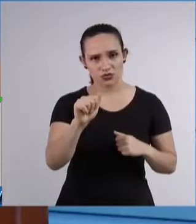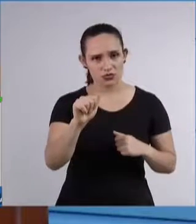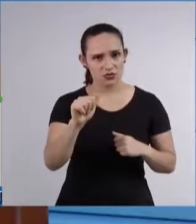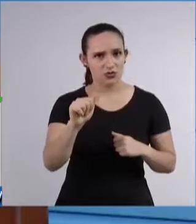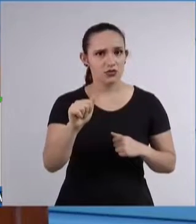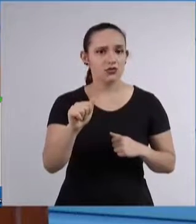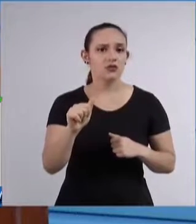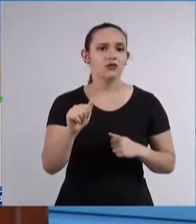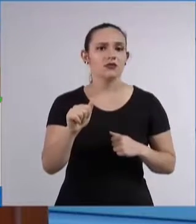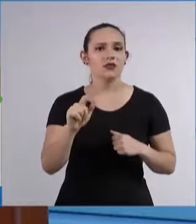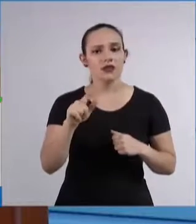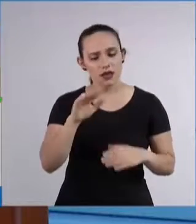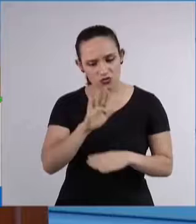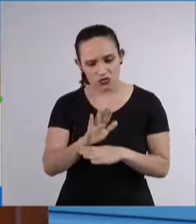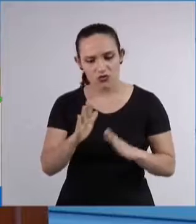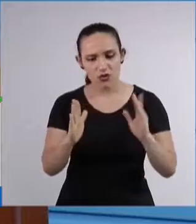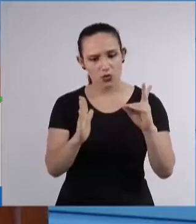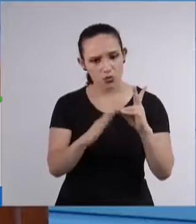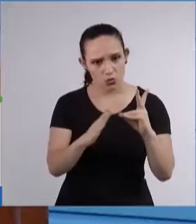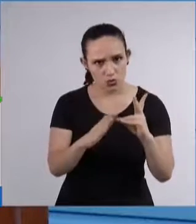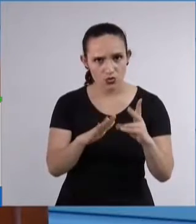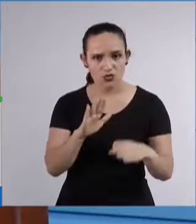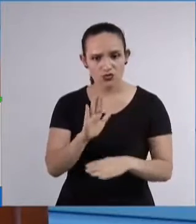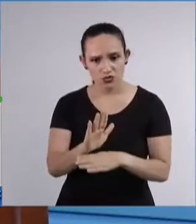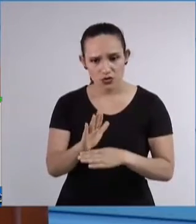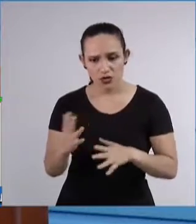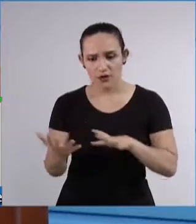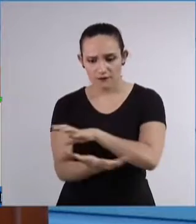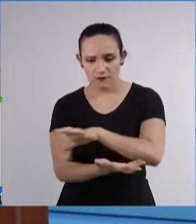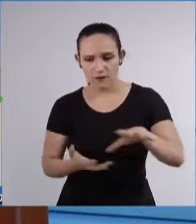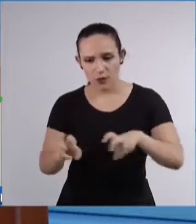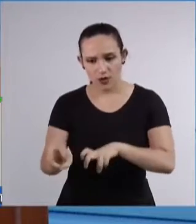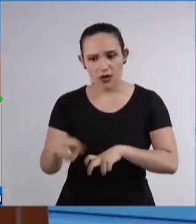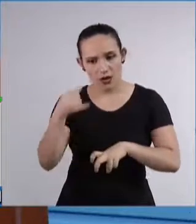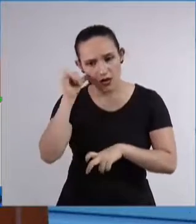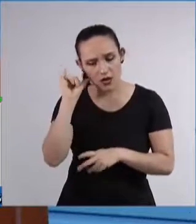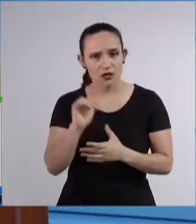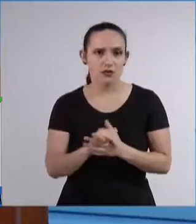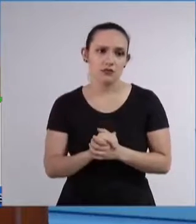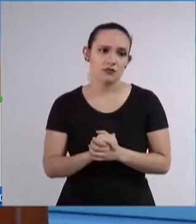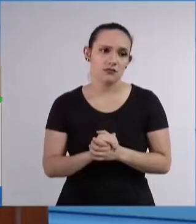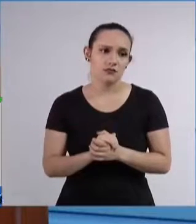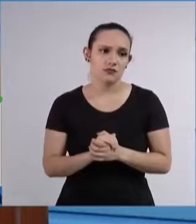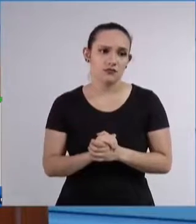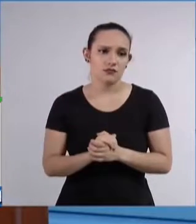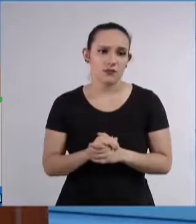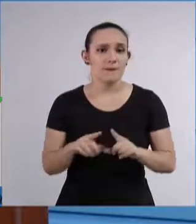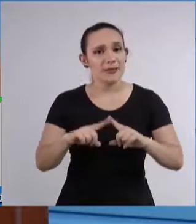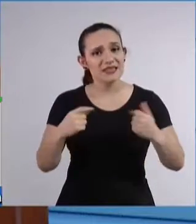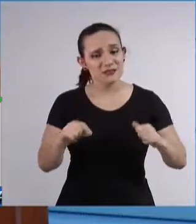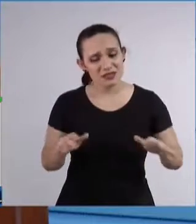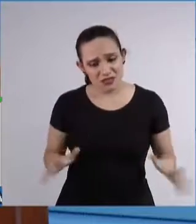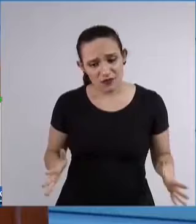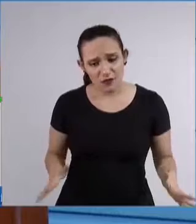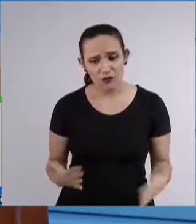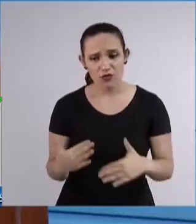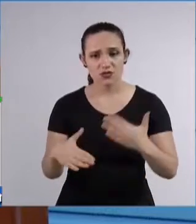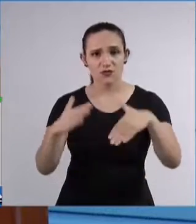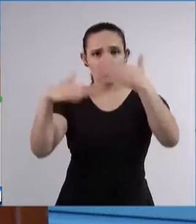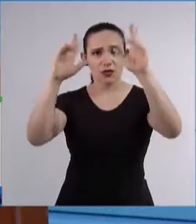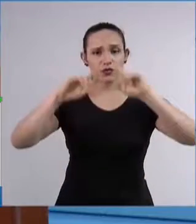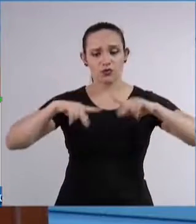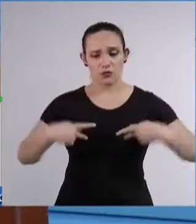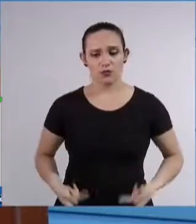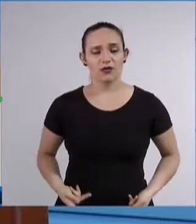questão indígena, no que se diz respeito à questão até da reforma agrária, mas no contexto geral da promoção do desenvolvimento e da